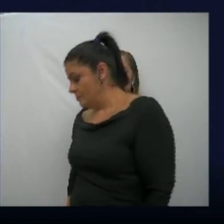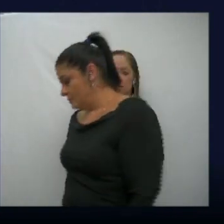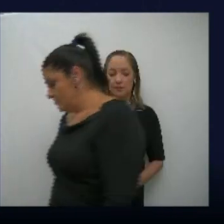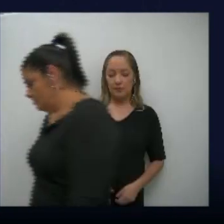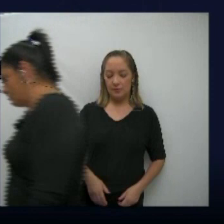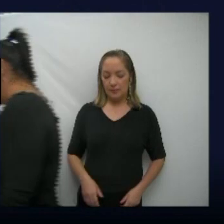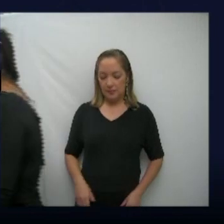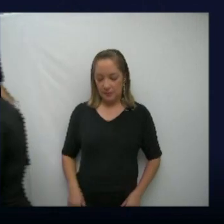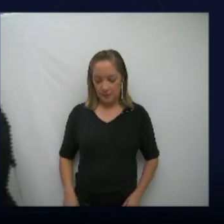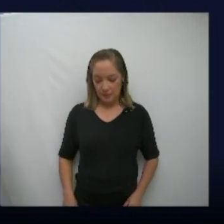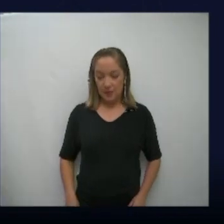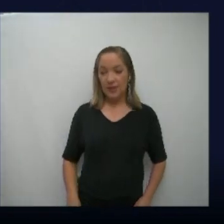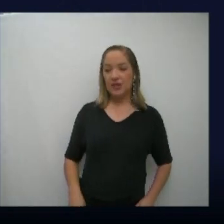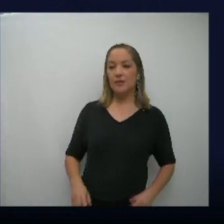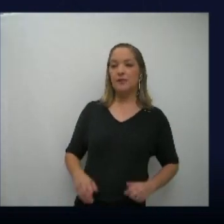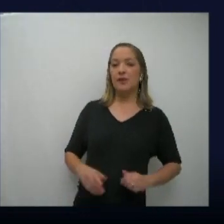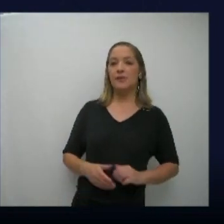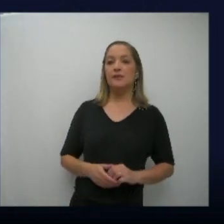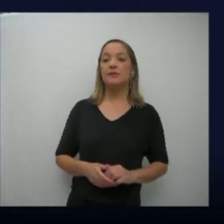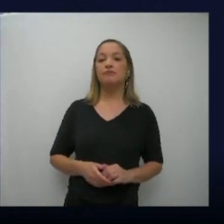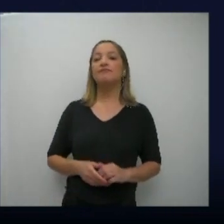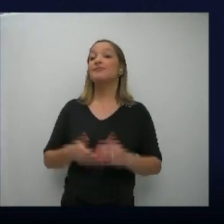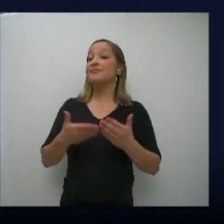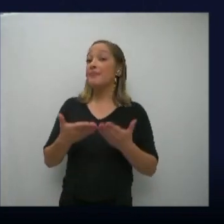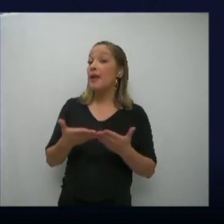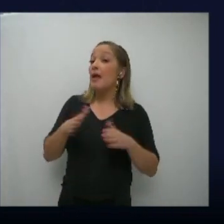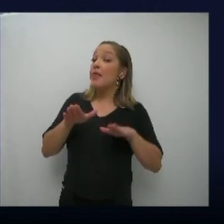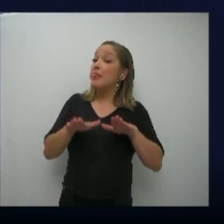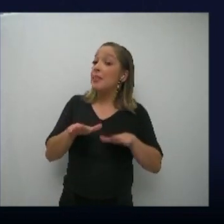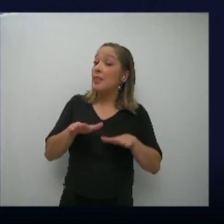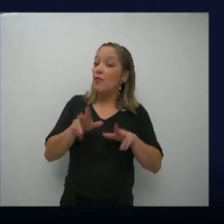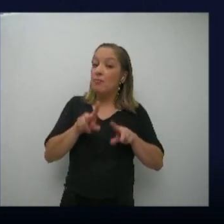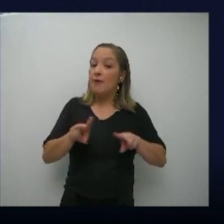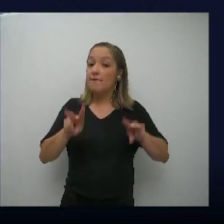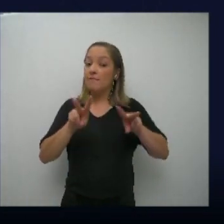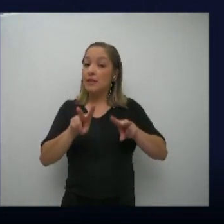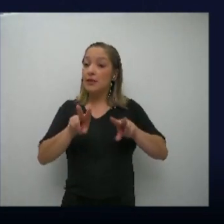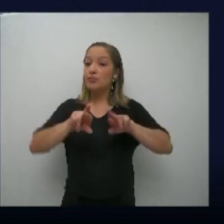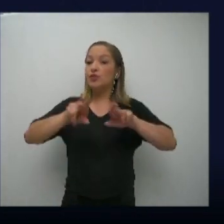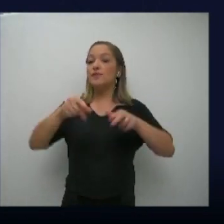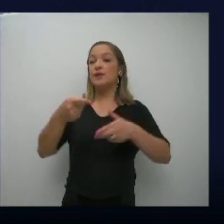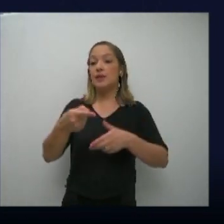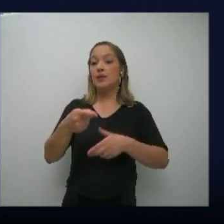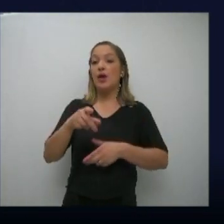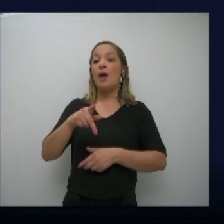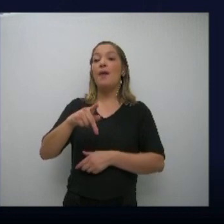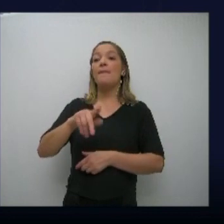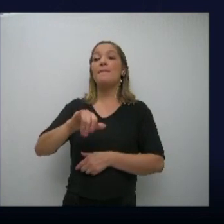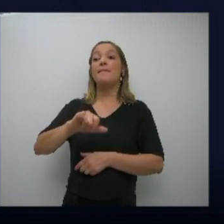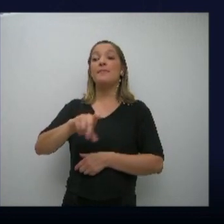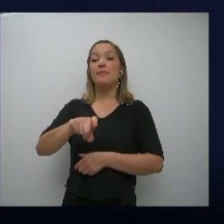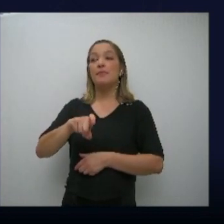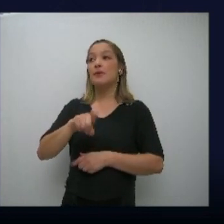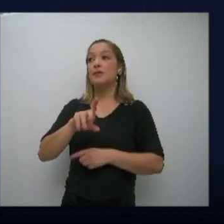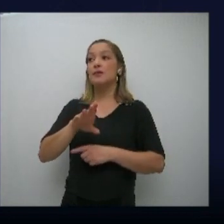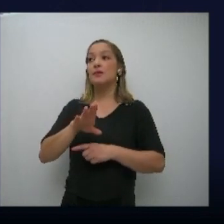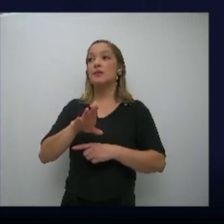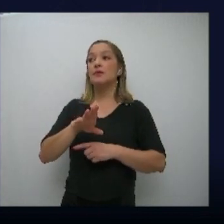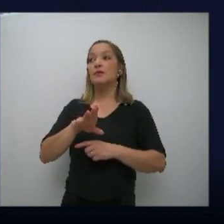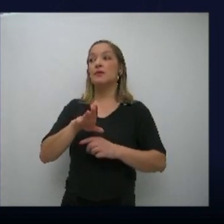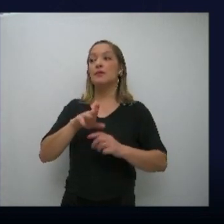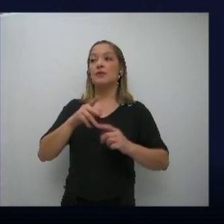diferente de usar para o pagamento e talvez uma visão uma derivada disso é o pico também ajudar no momento de